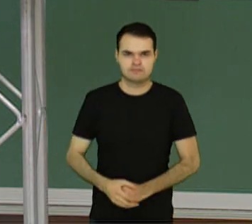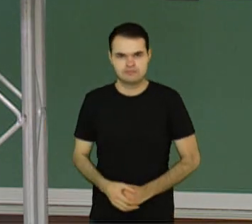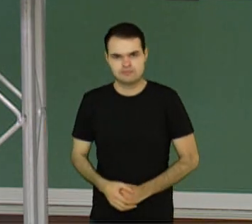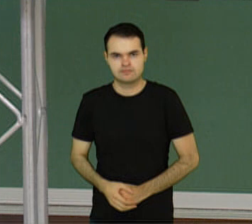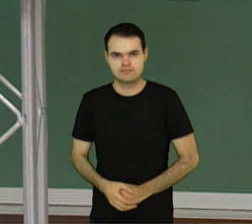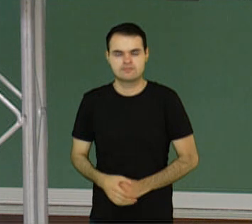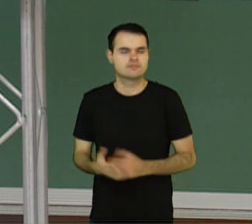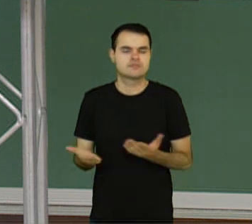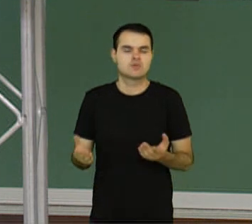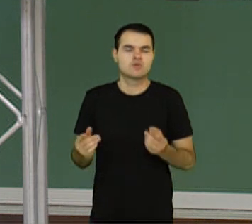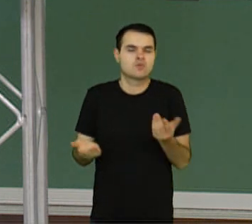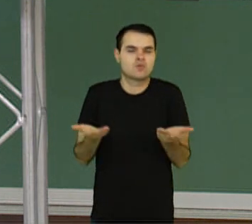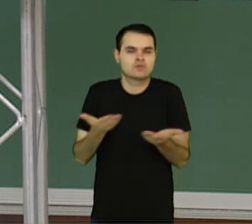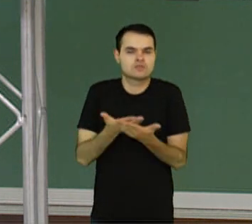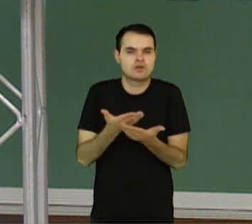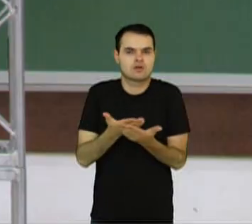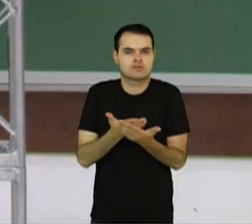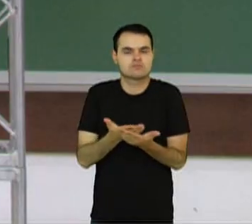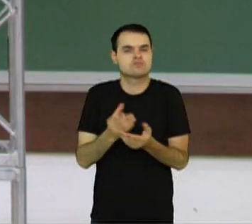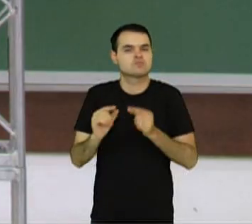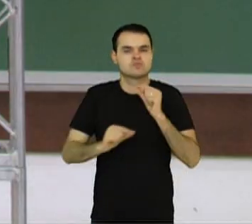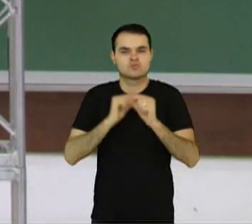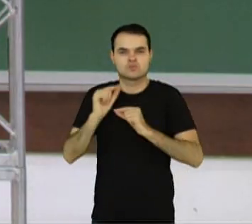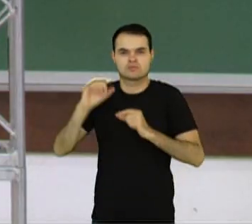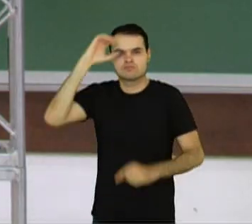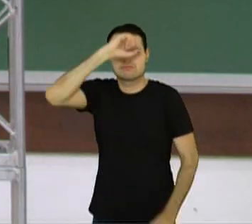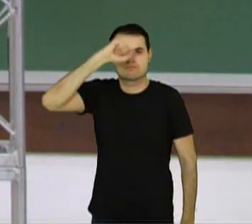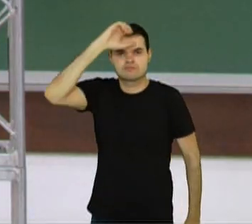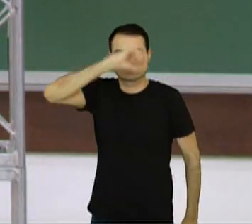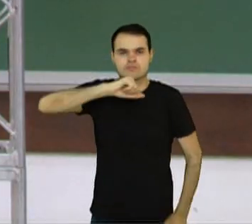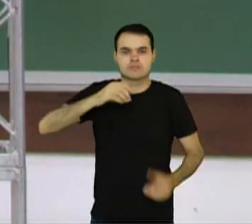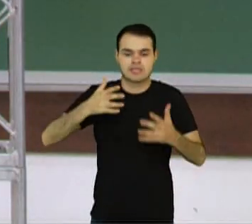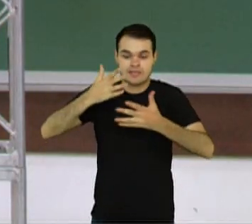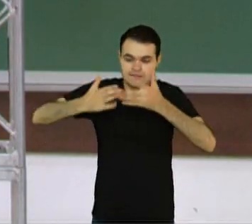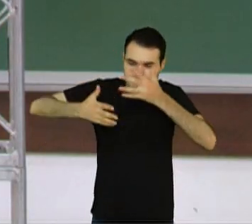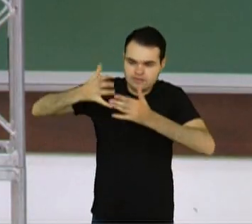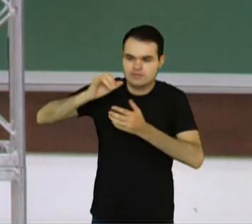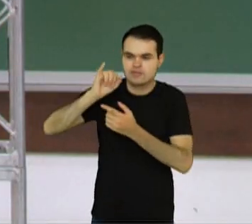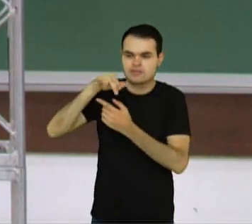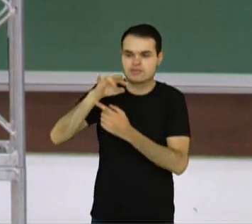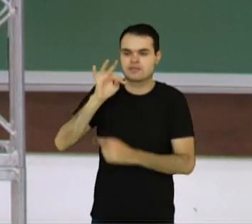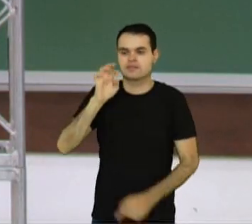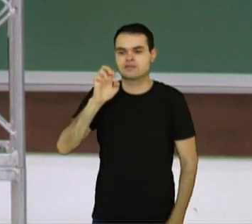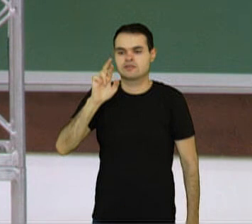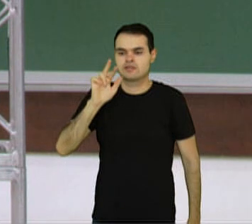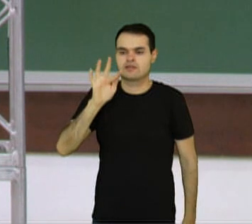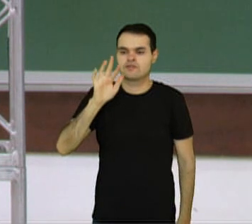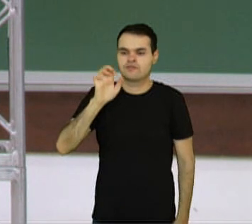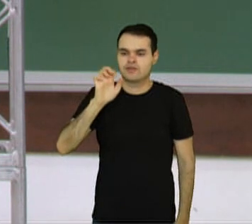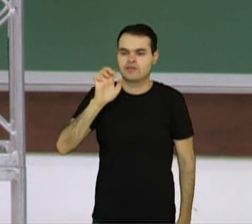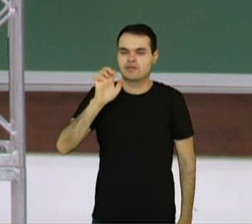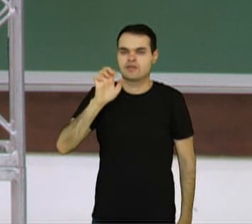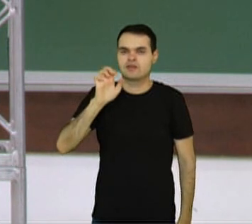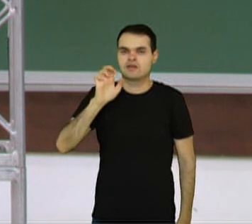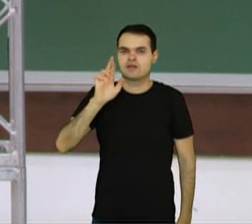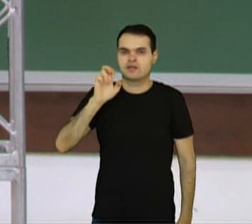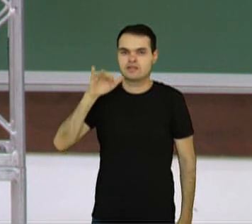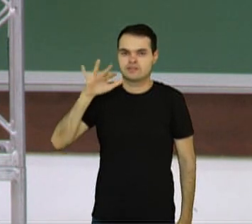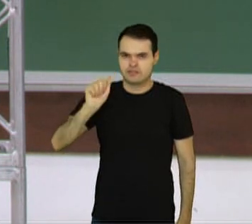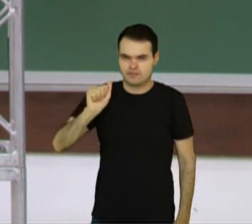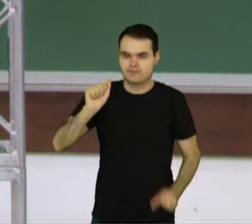Então, assim, o que vimos ao longo dessa aula? O fenômeno de interferência. E isso é de suma importância, que você consegue estar trabalhando em um